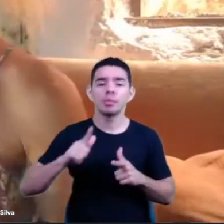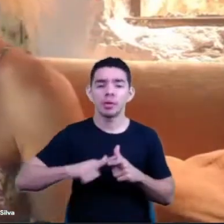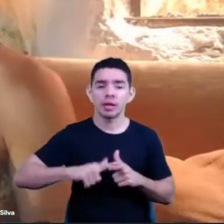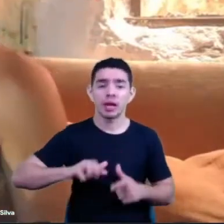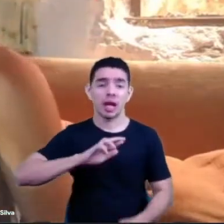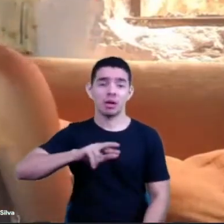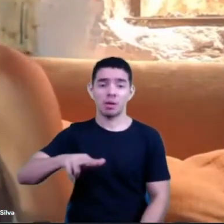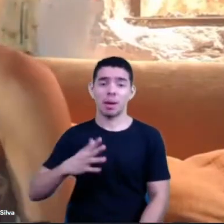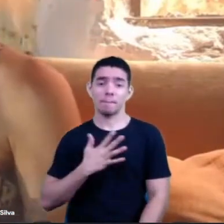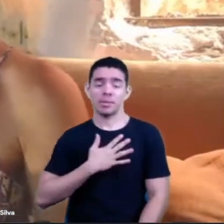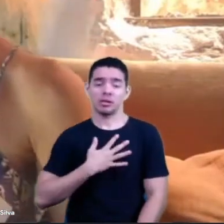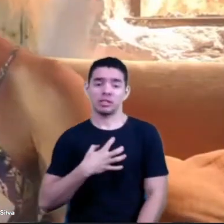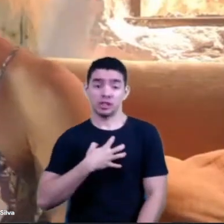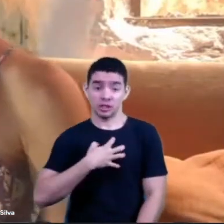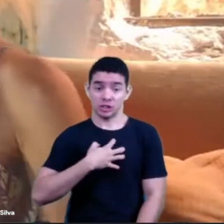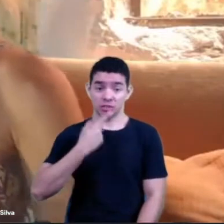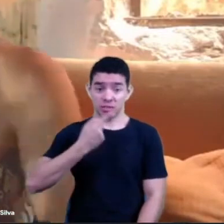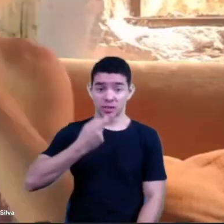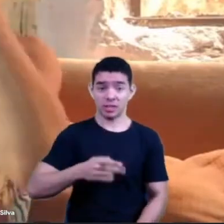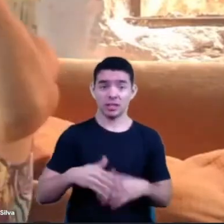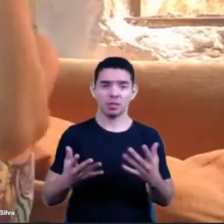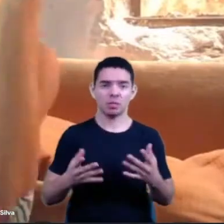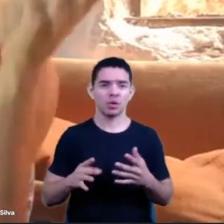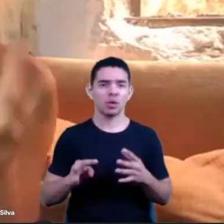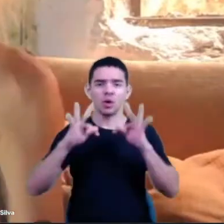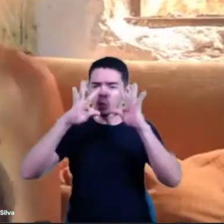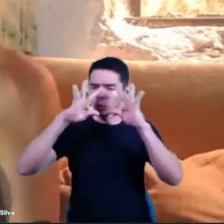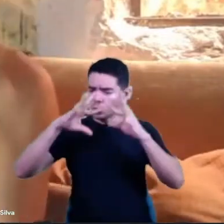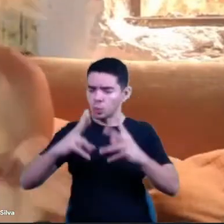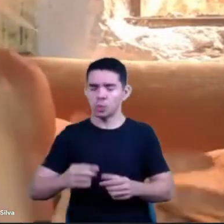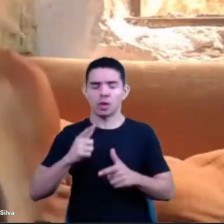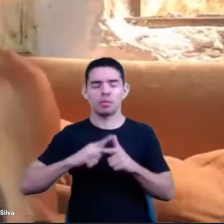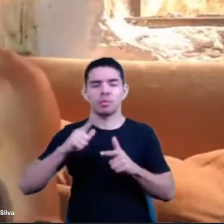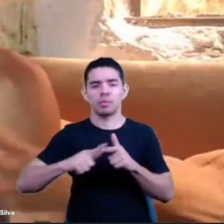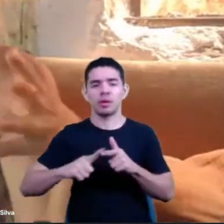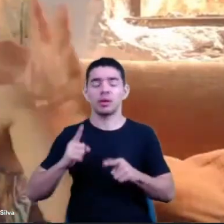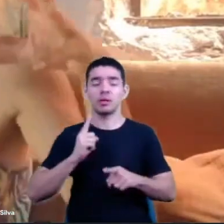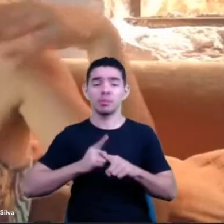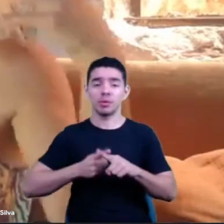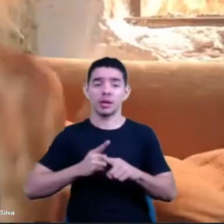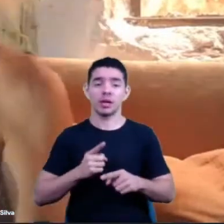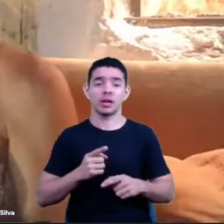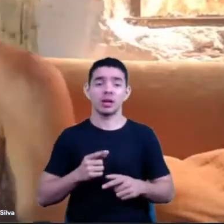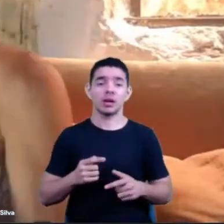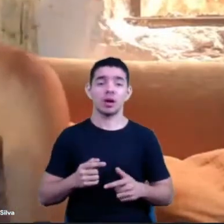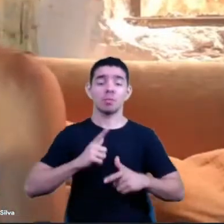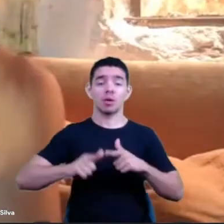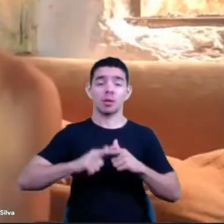não era meu modo de fala, né? Então, na verdade, tudo era o problema, porque o problema estava na